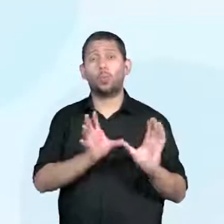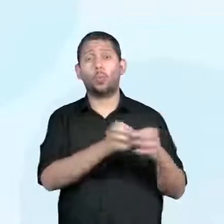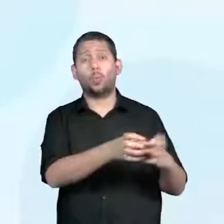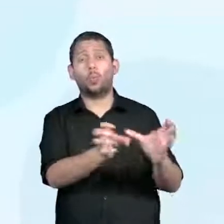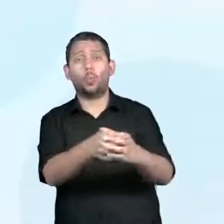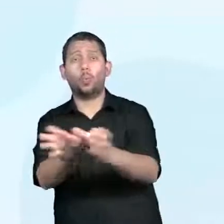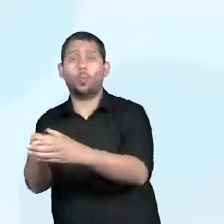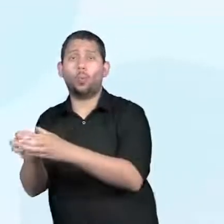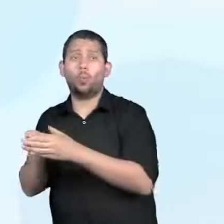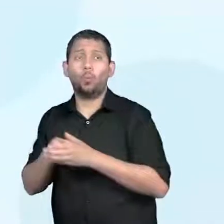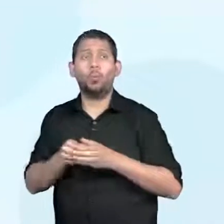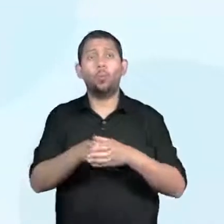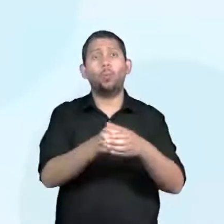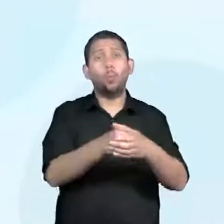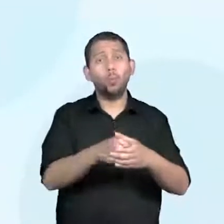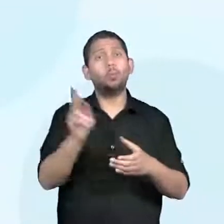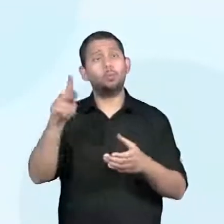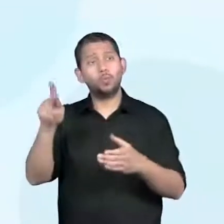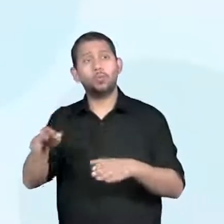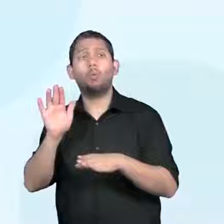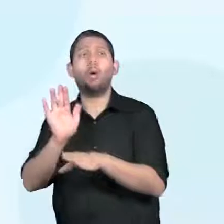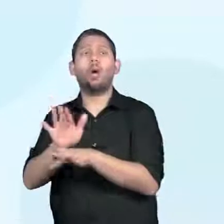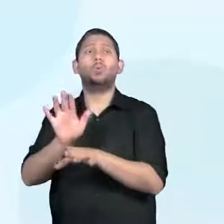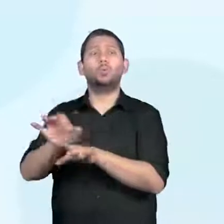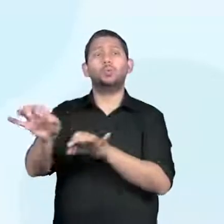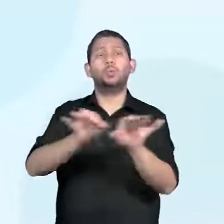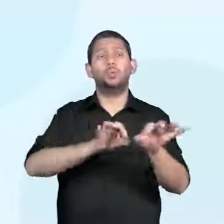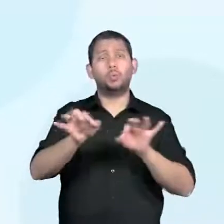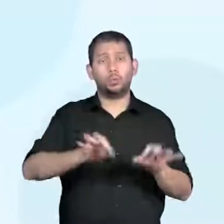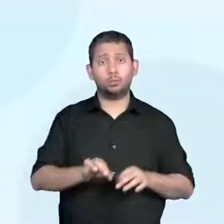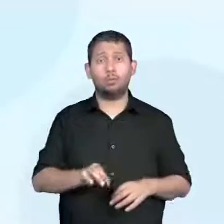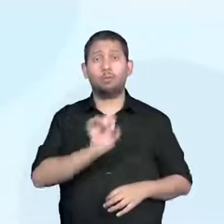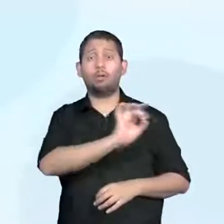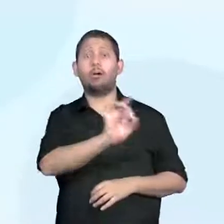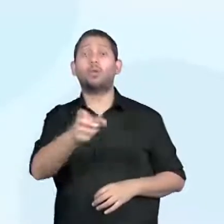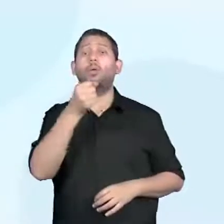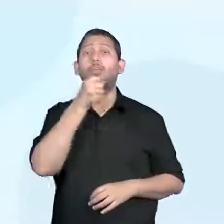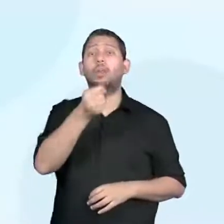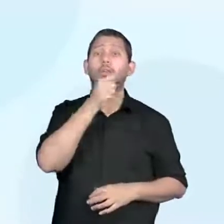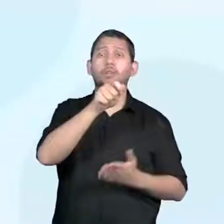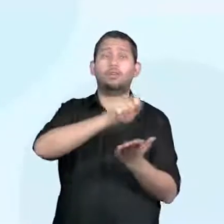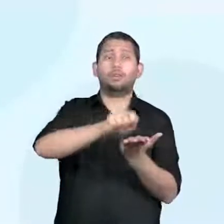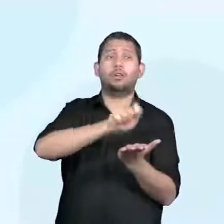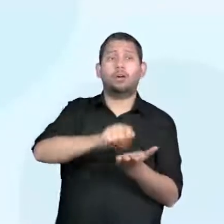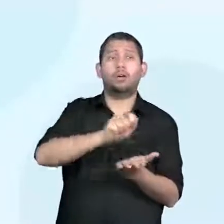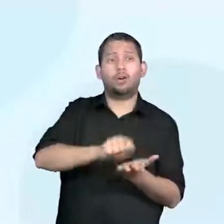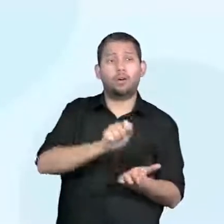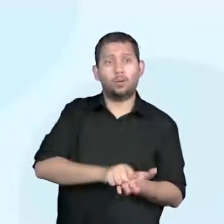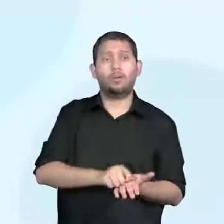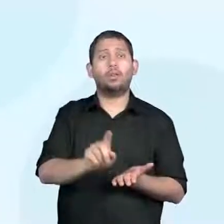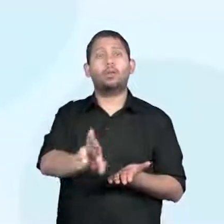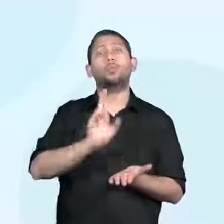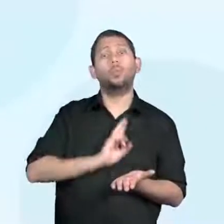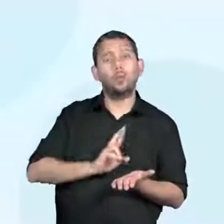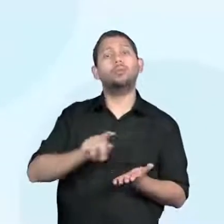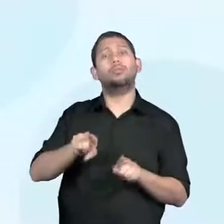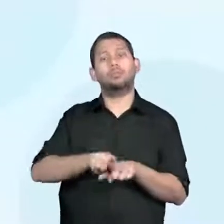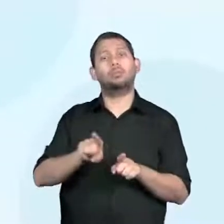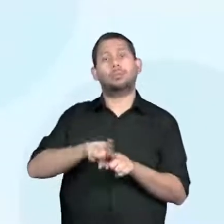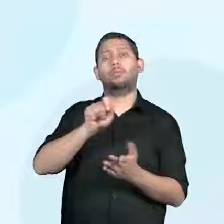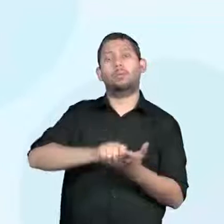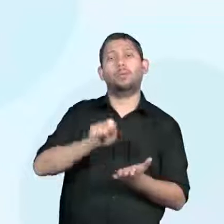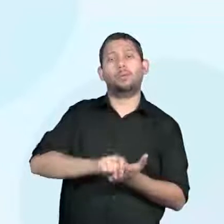conforme a orientação do seu ou da sua professor ou professora e faça a pergunta escolhida por você aos outros